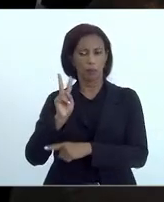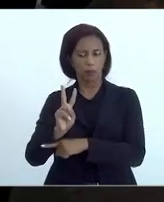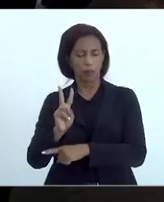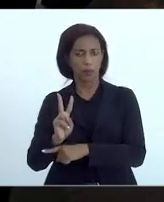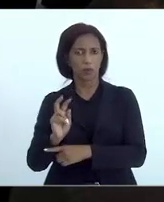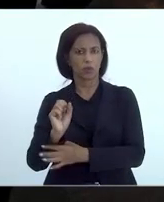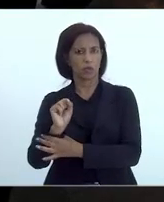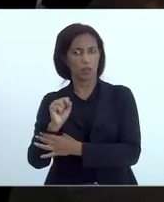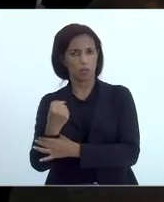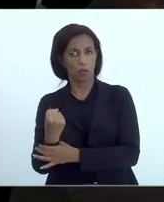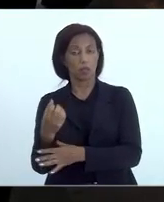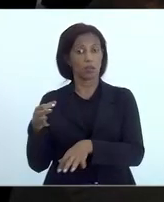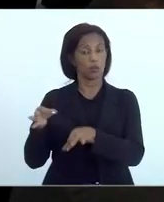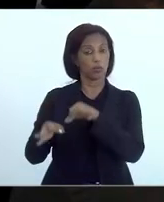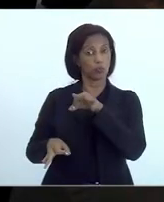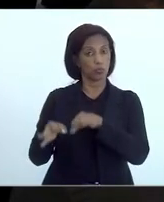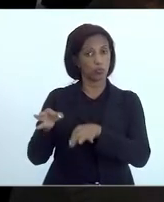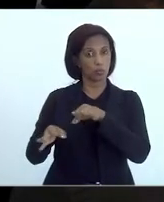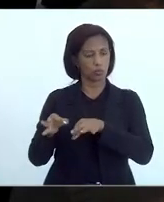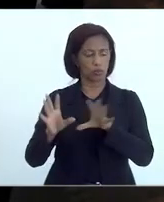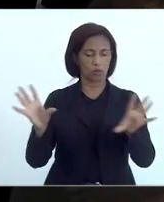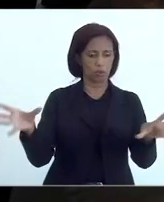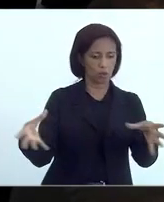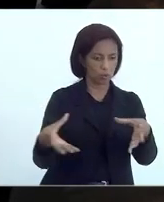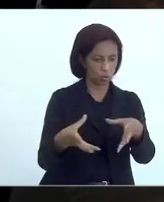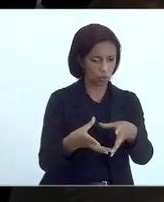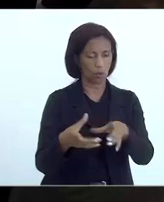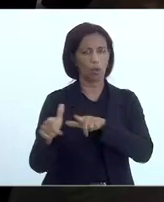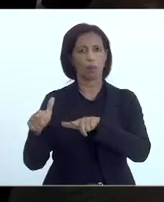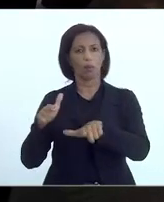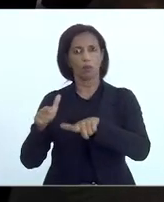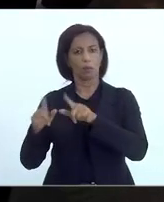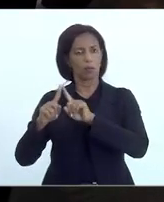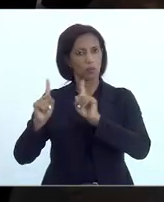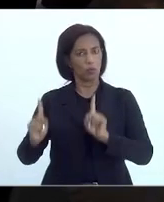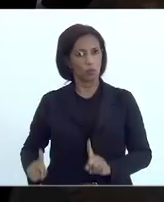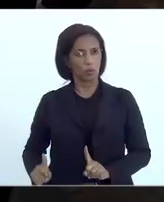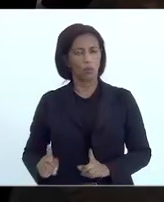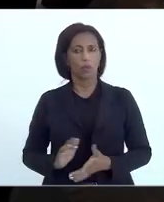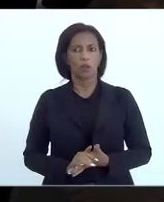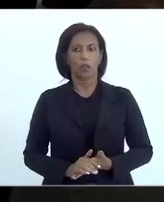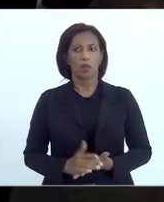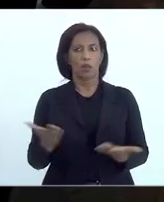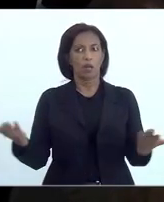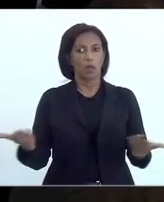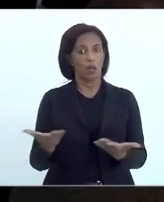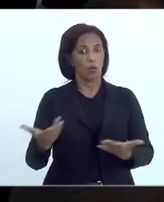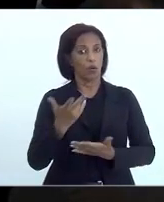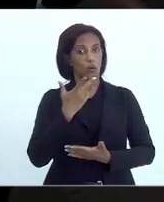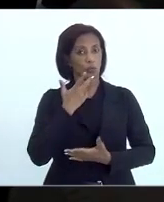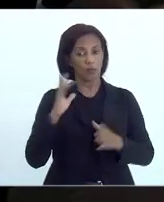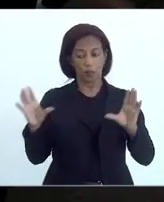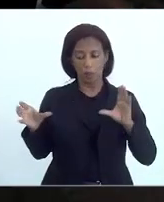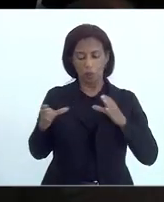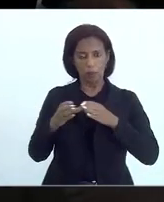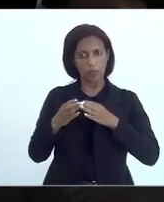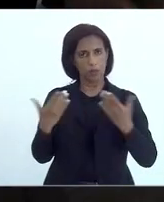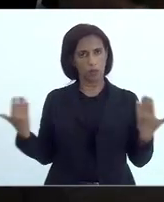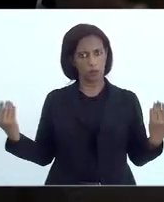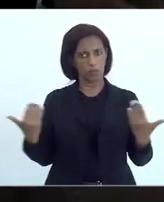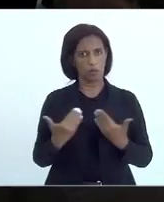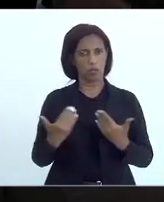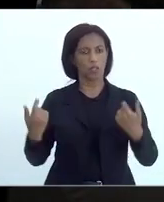questão de Justiça o seu mandato de feita a tropa defende o servidor público militar agora eu tô defendendo aqui a comissão de servidores